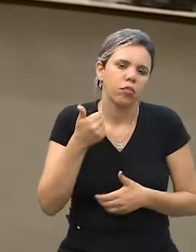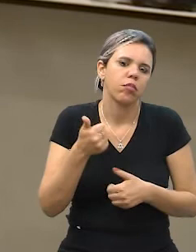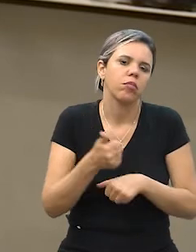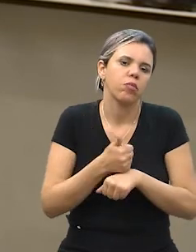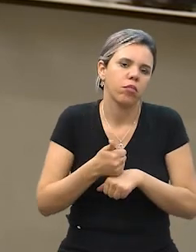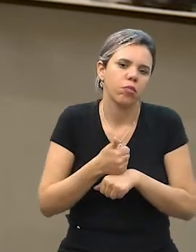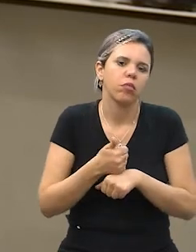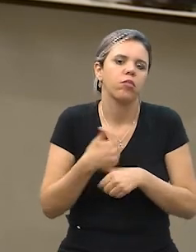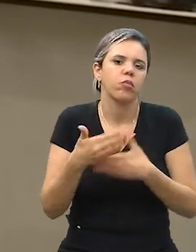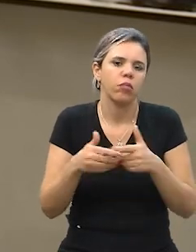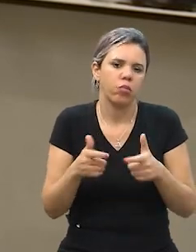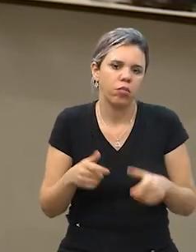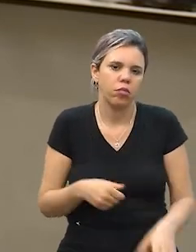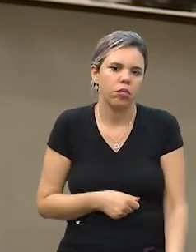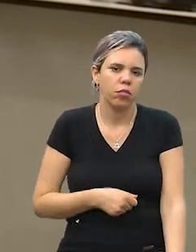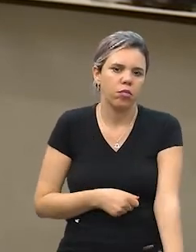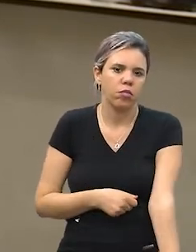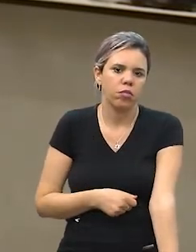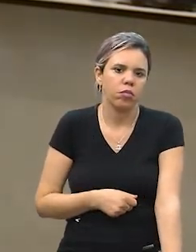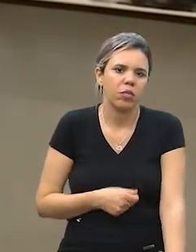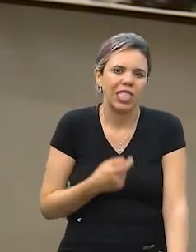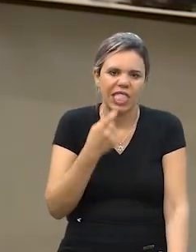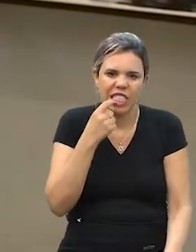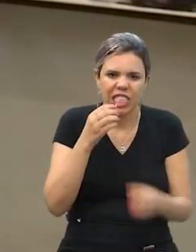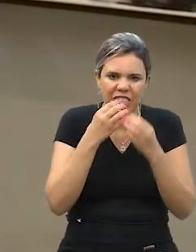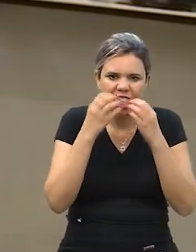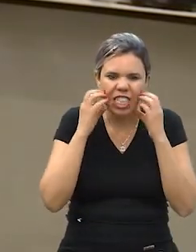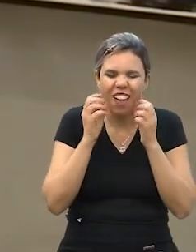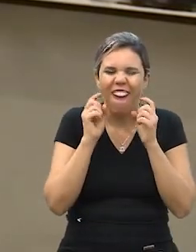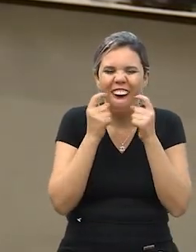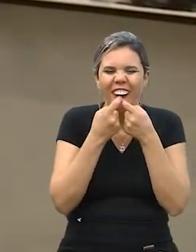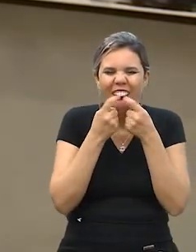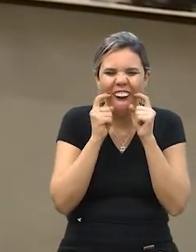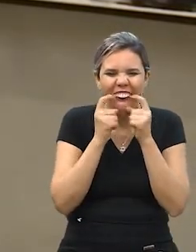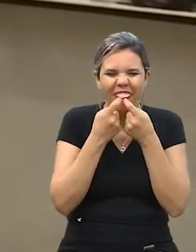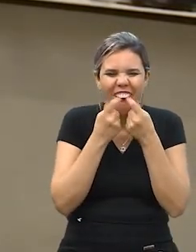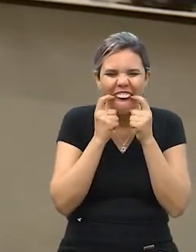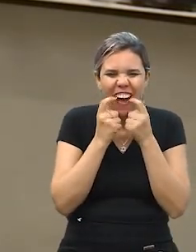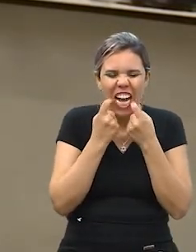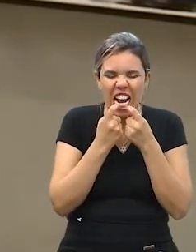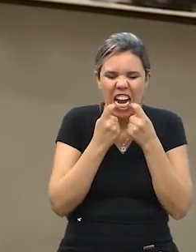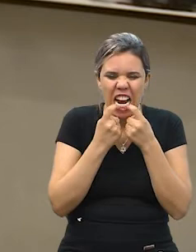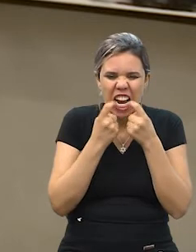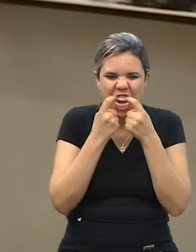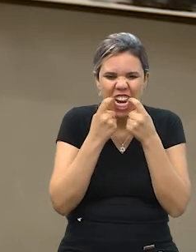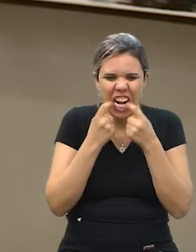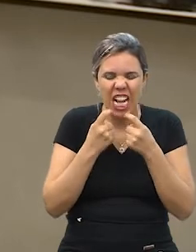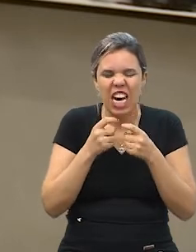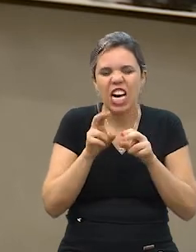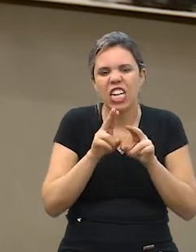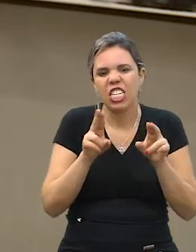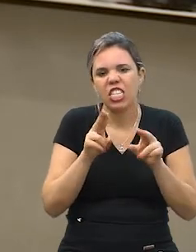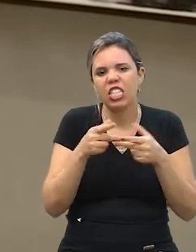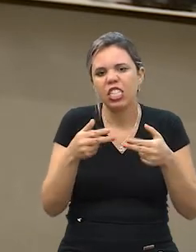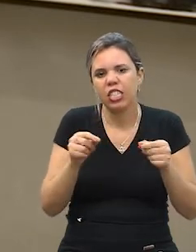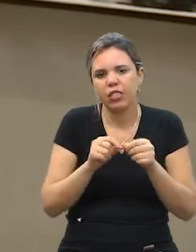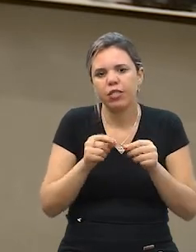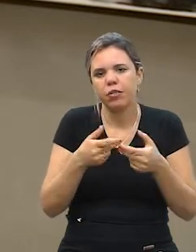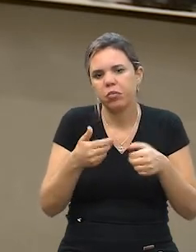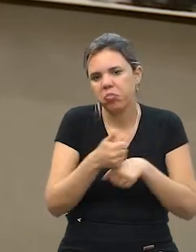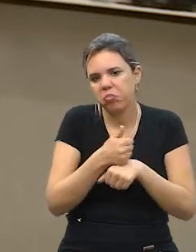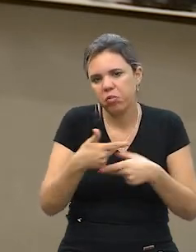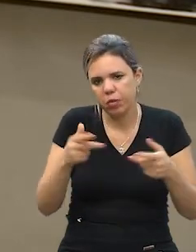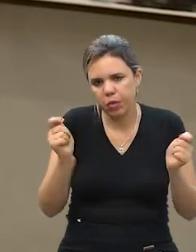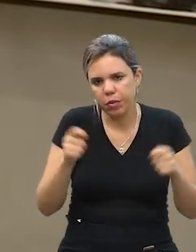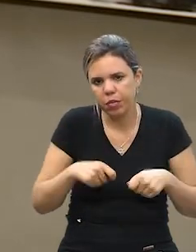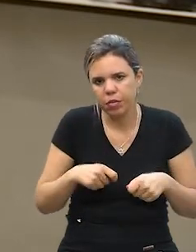especializando cada vez mais. A ortodontia, os aparelhos e diversas outras especialidades.